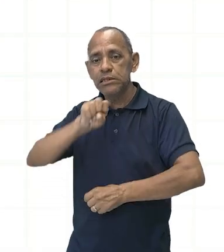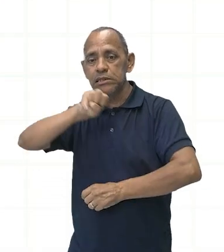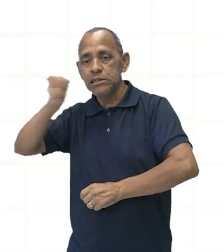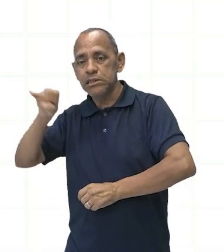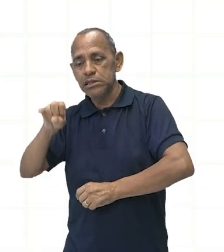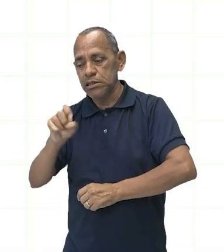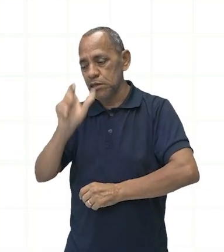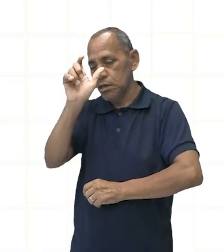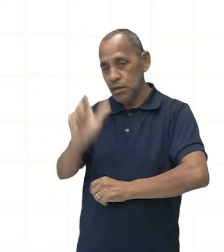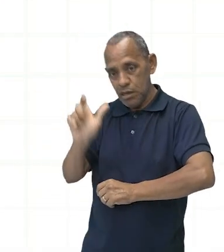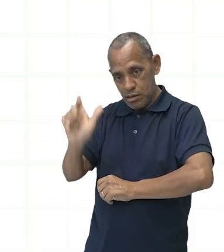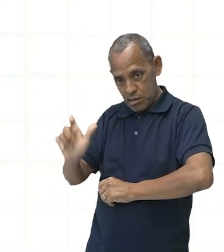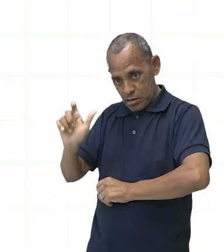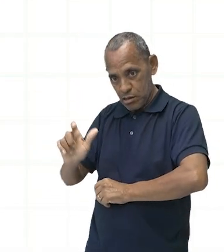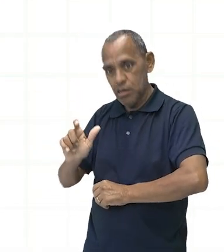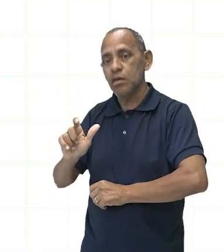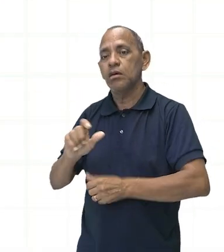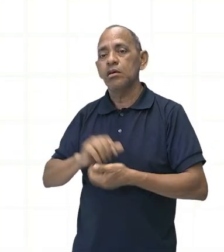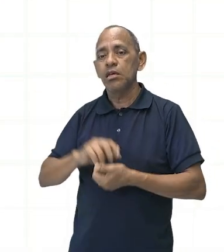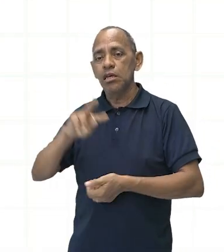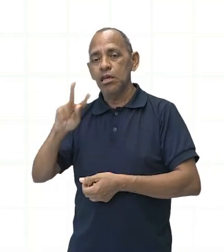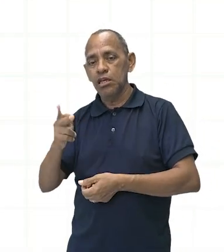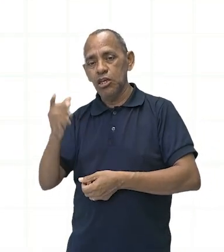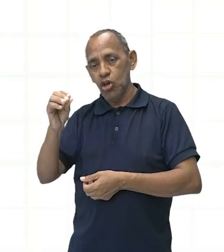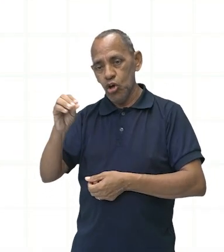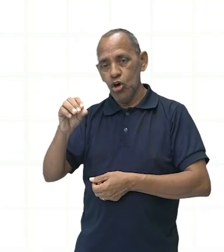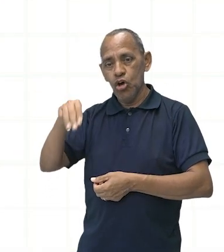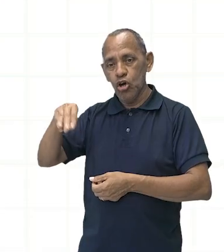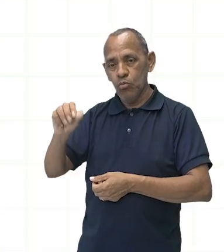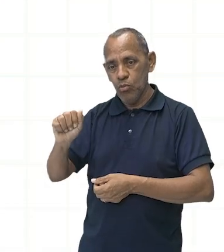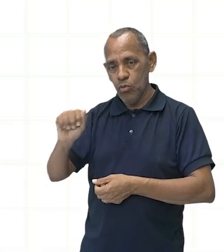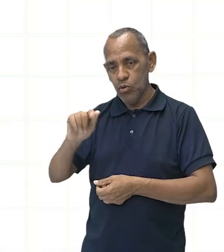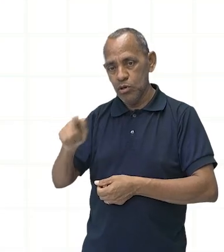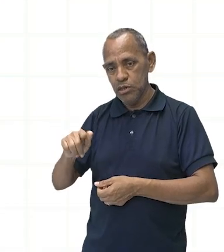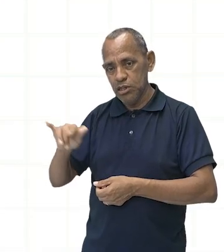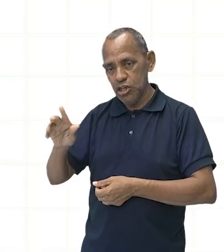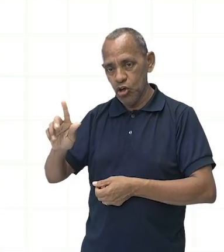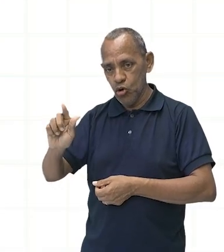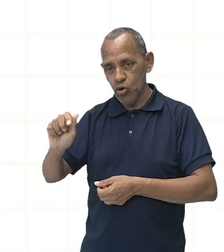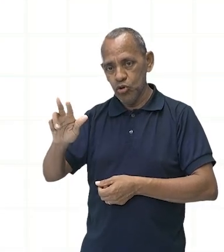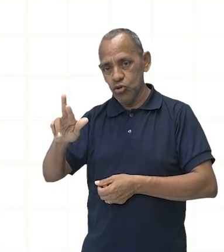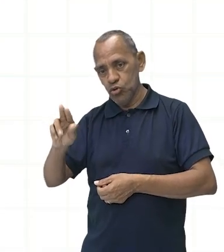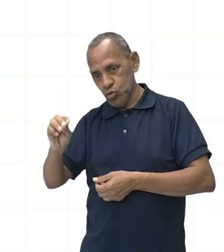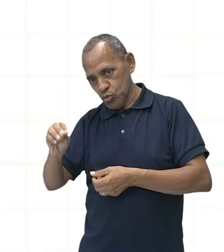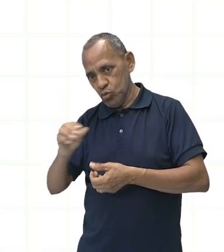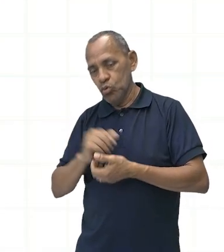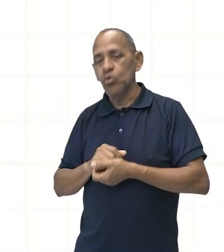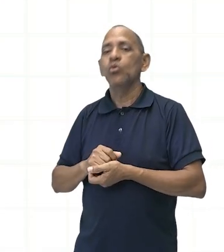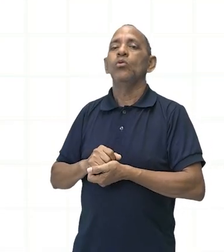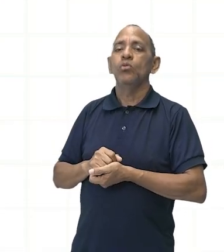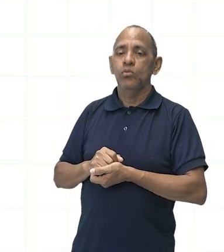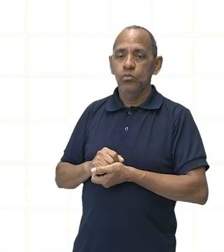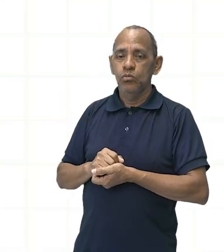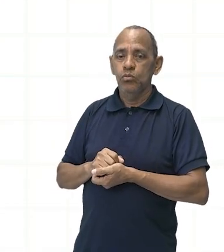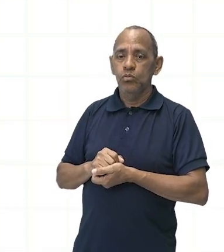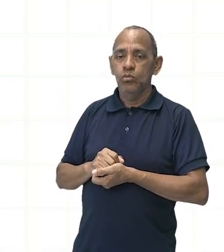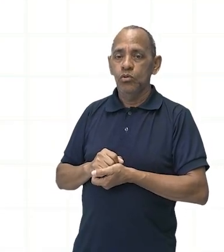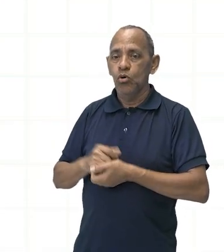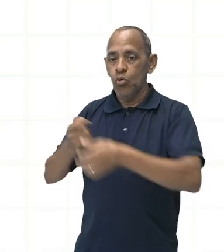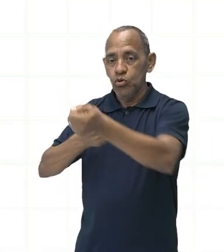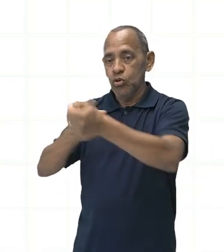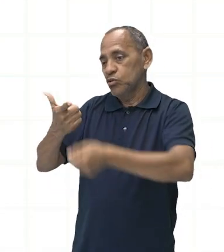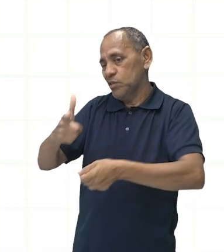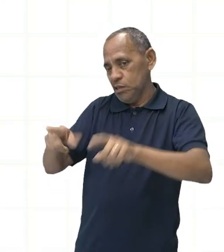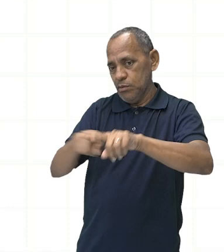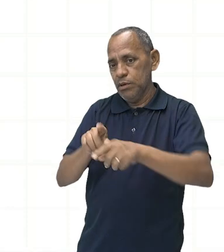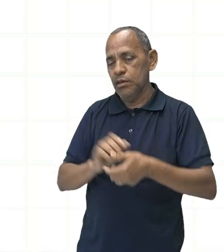nos indivíduos que são homozigotos recessivos, ou seja, os alelos são iguais. A gente sabe como